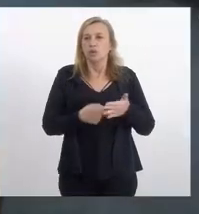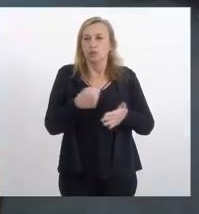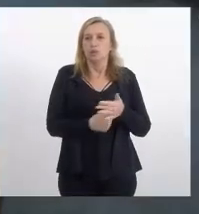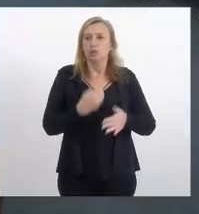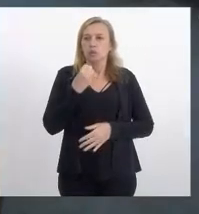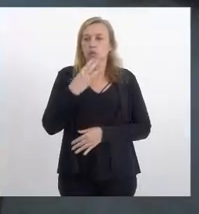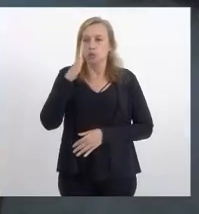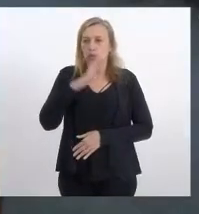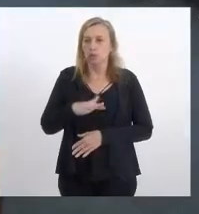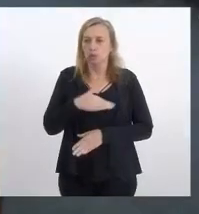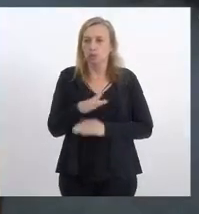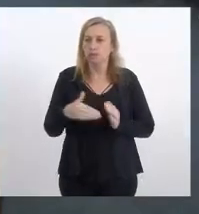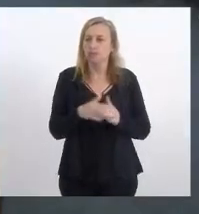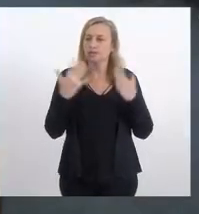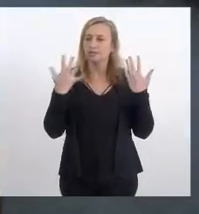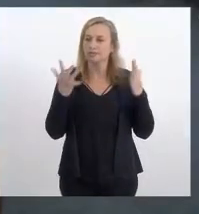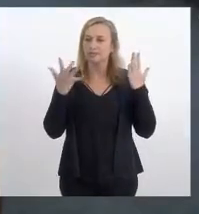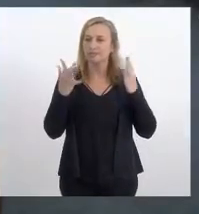todos